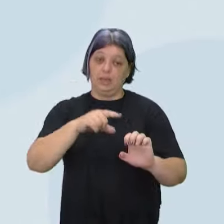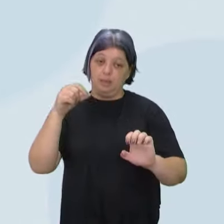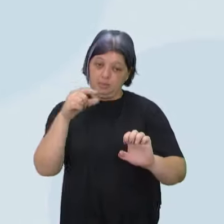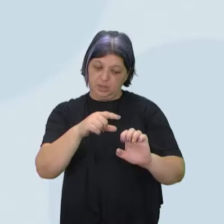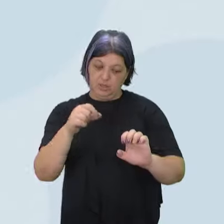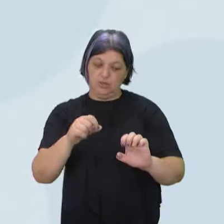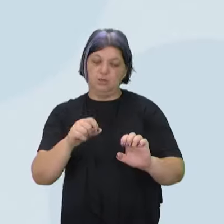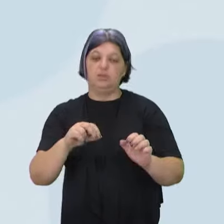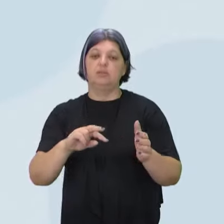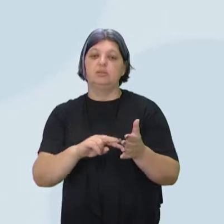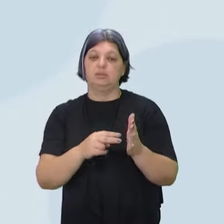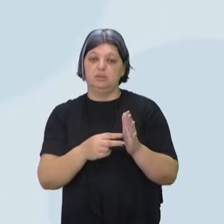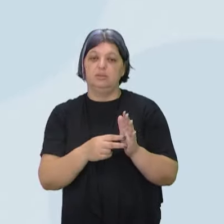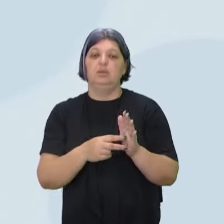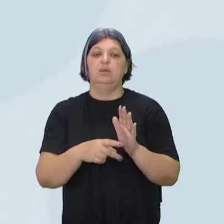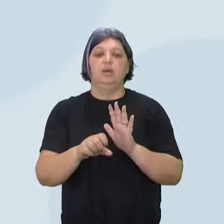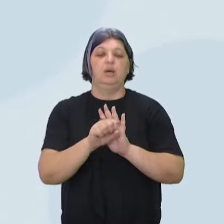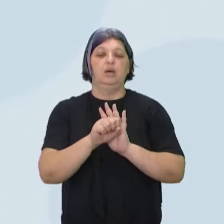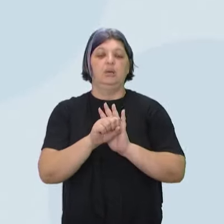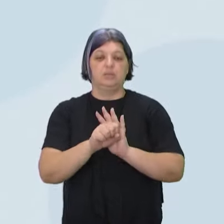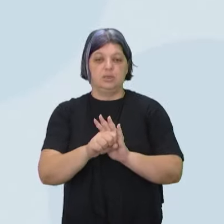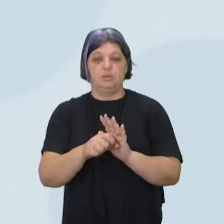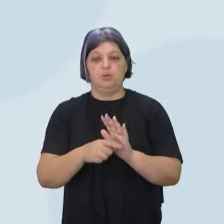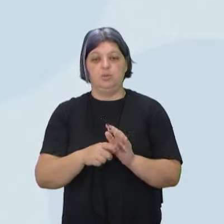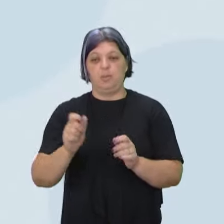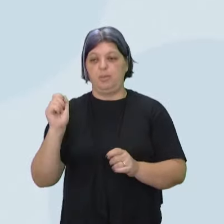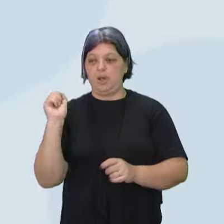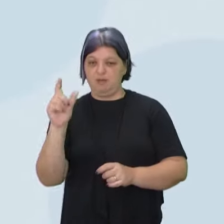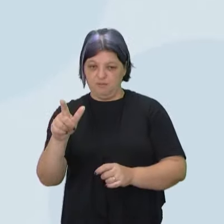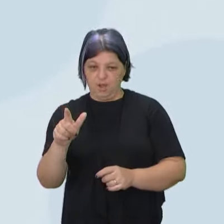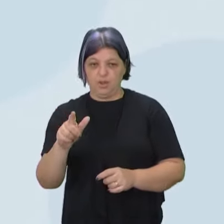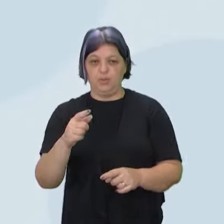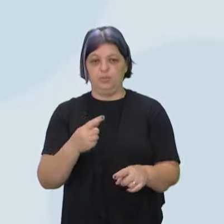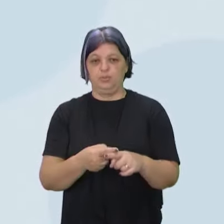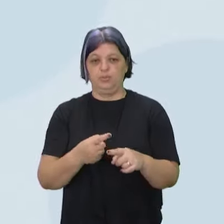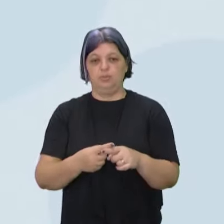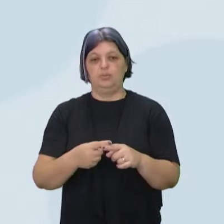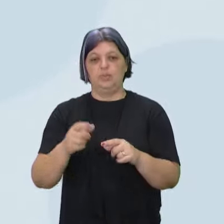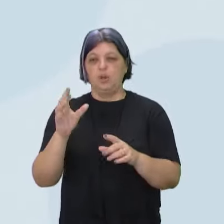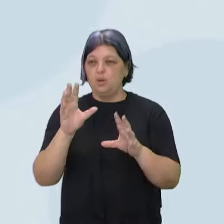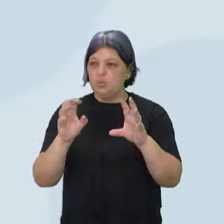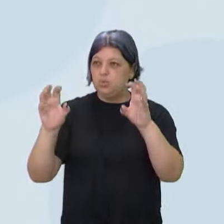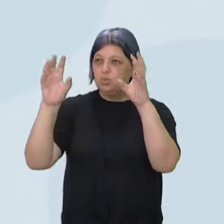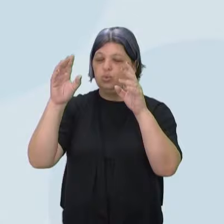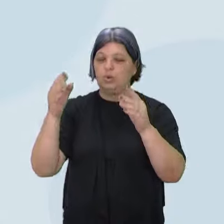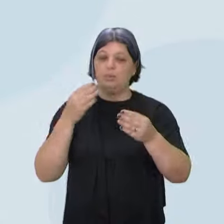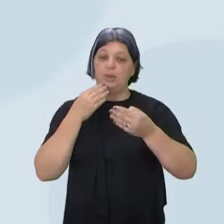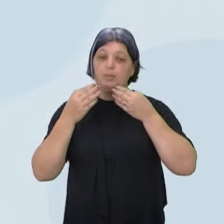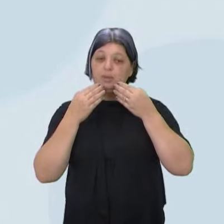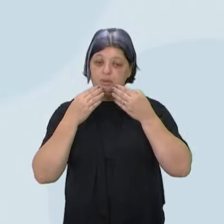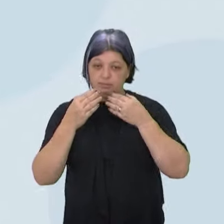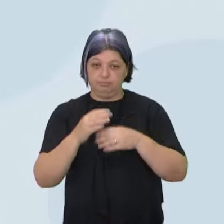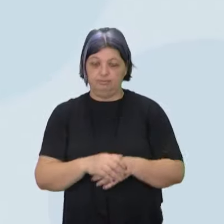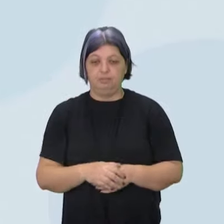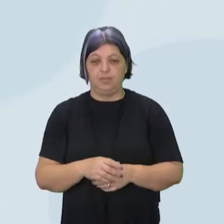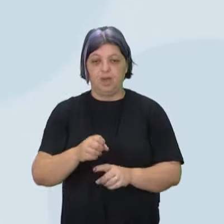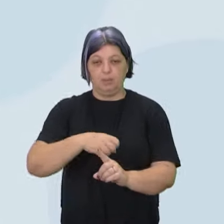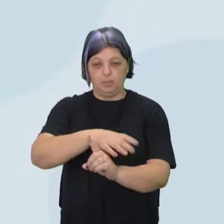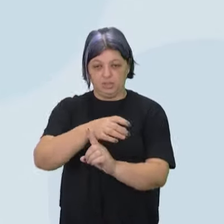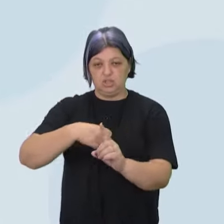aí de um aviãozinho. E mediação e intervenção sociocultural, um balãozinho aí de diálogos, certo? Vamos